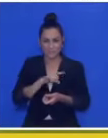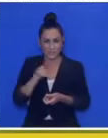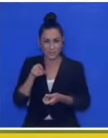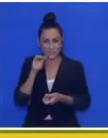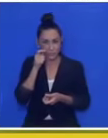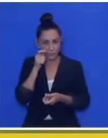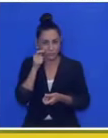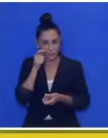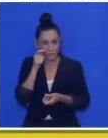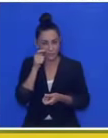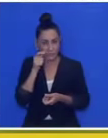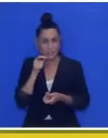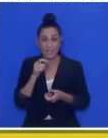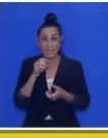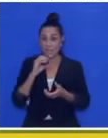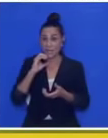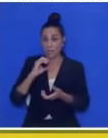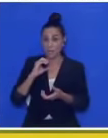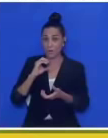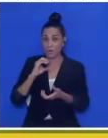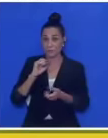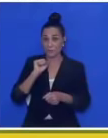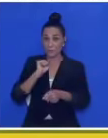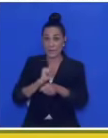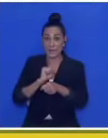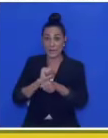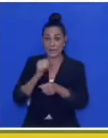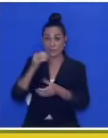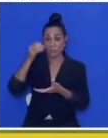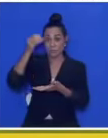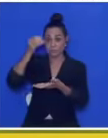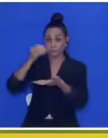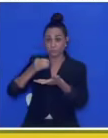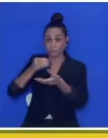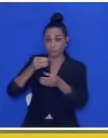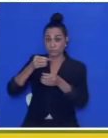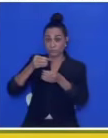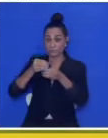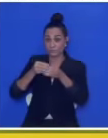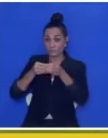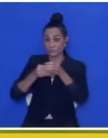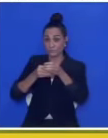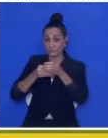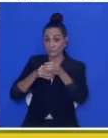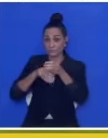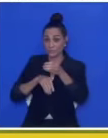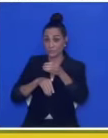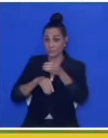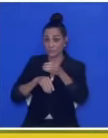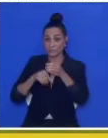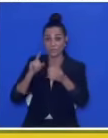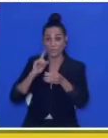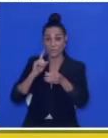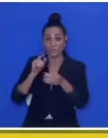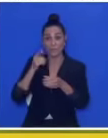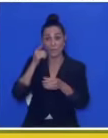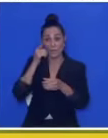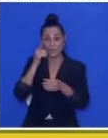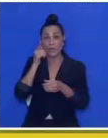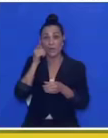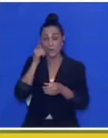Você está observando que a bola ficou parada ali, não desceu no suporte, mas continua